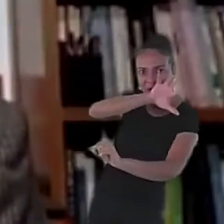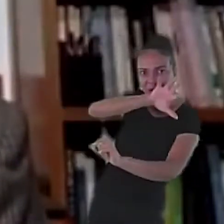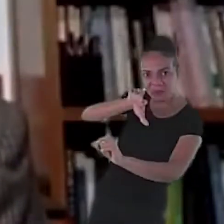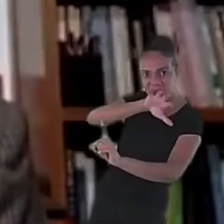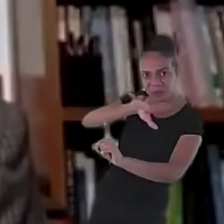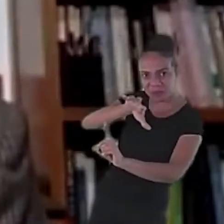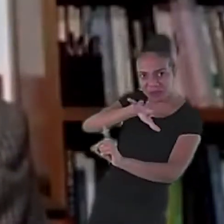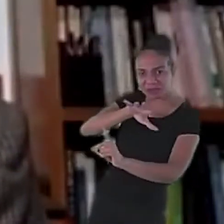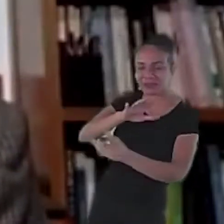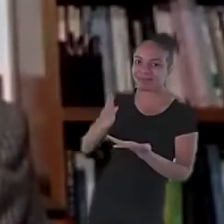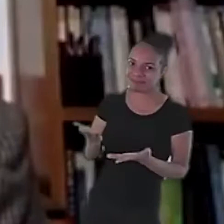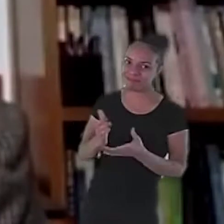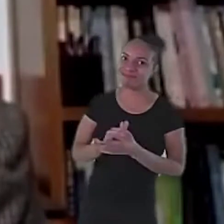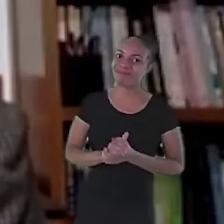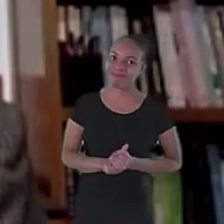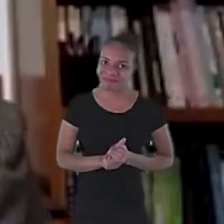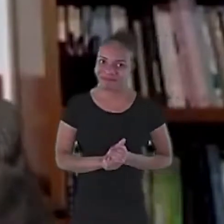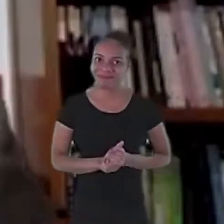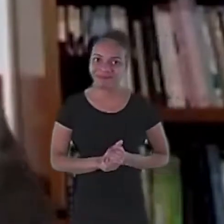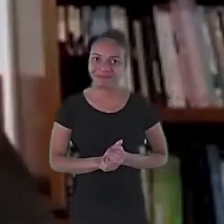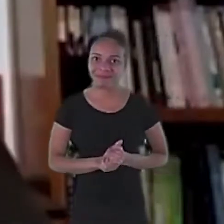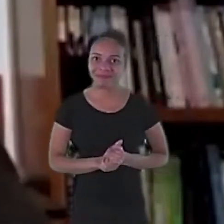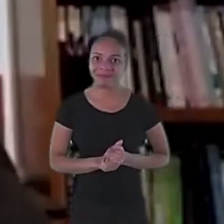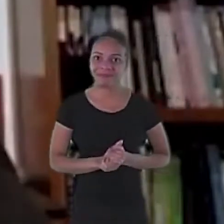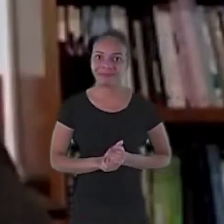de hoje.